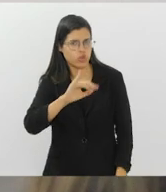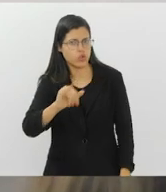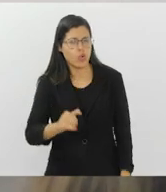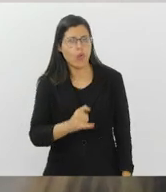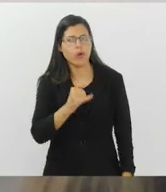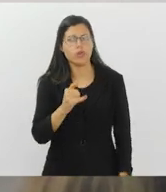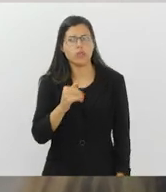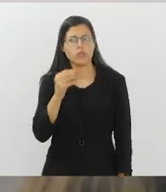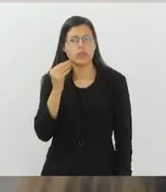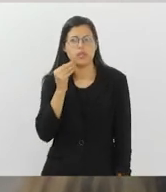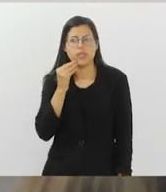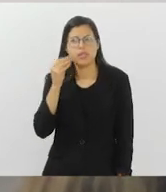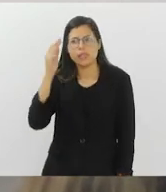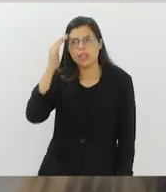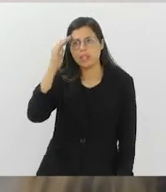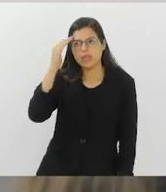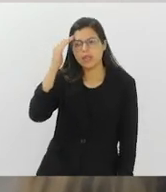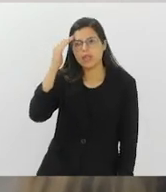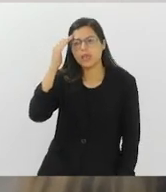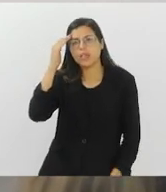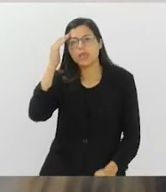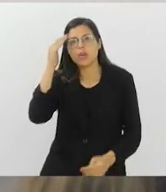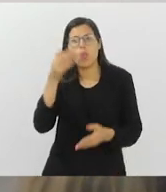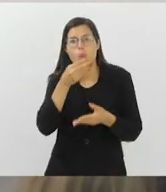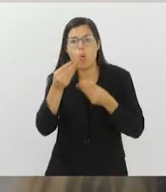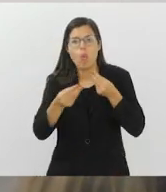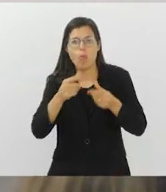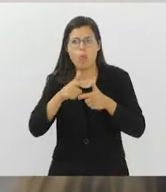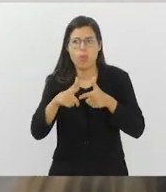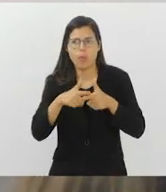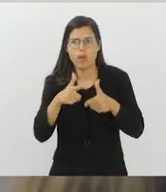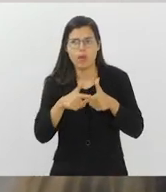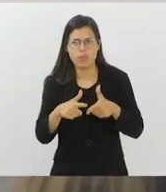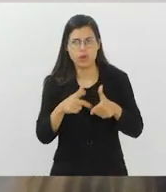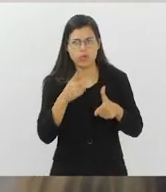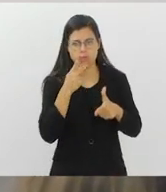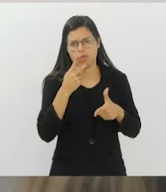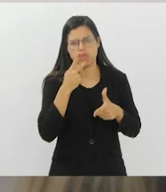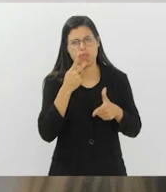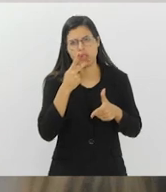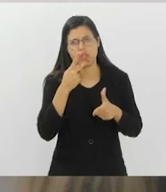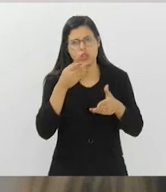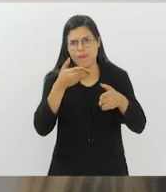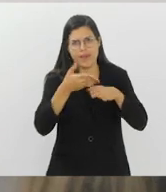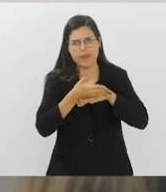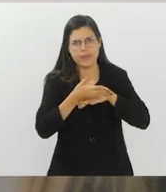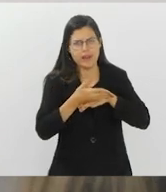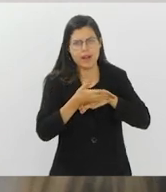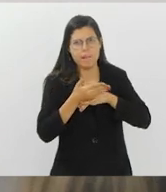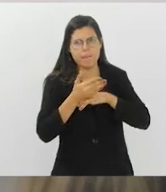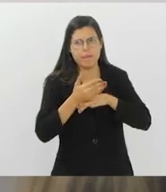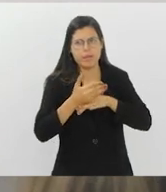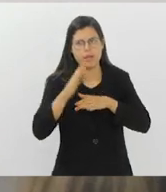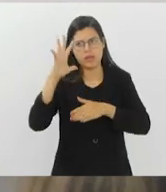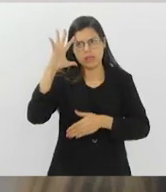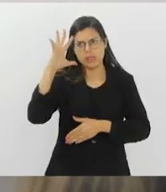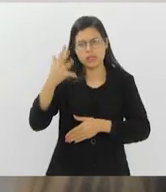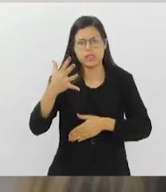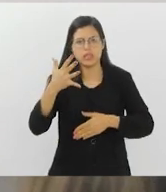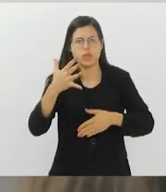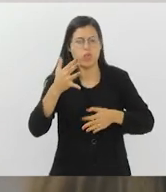desse problema. Eu não estou querendo dizer aqui que nós vamos interferir na decisão dos juízes, mas que